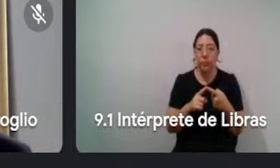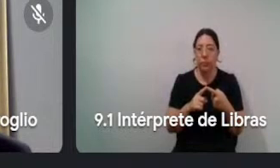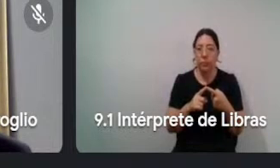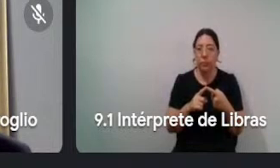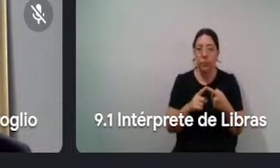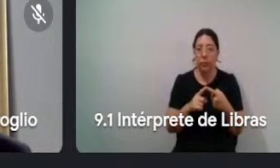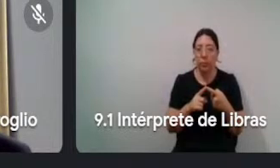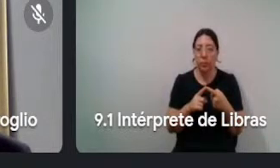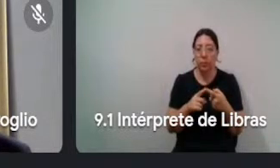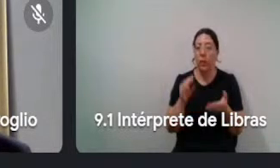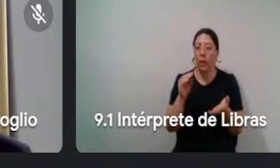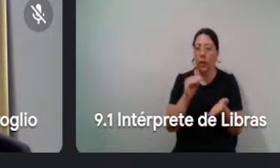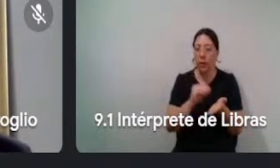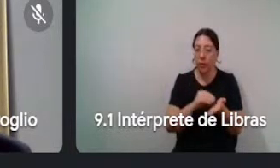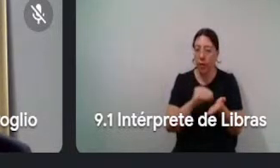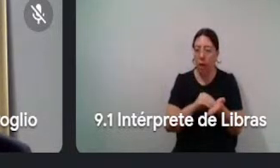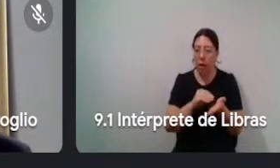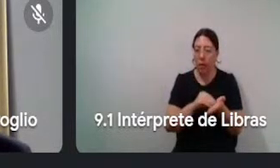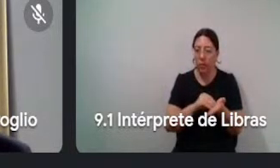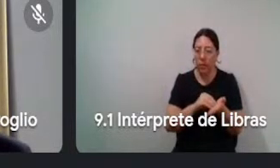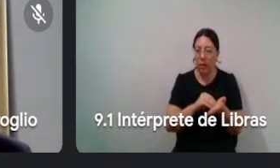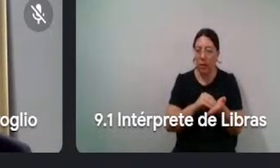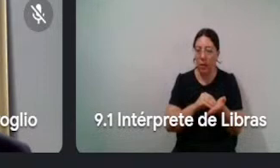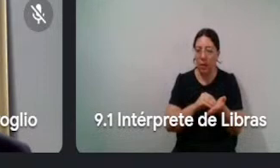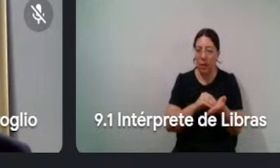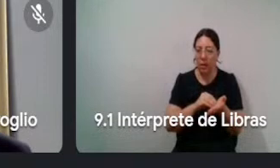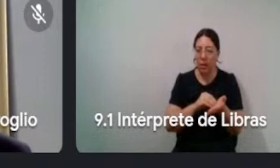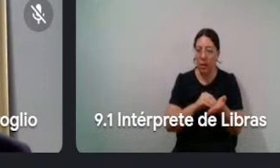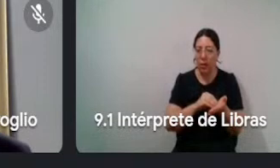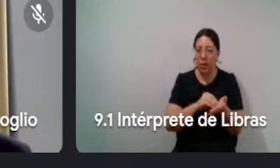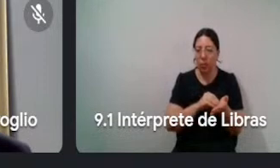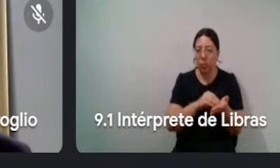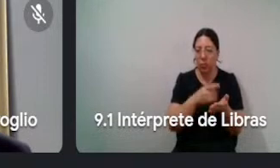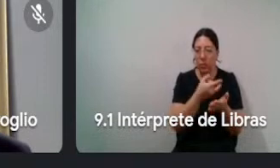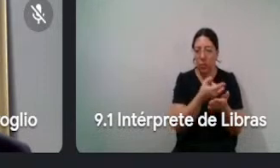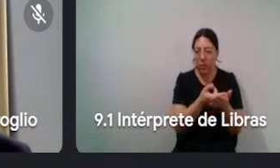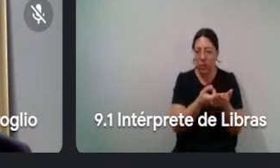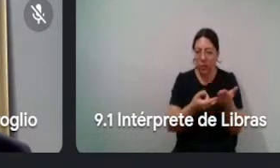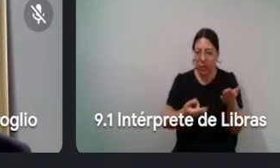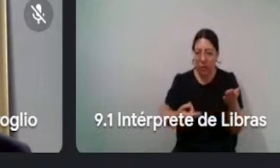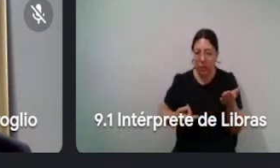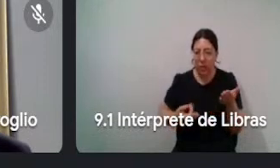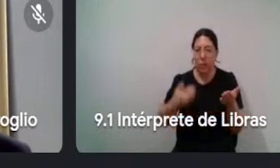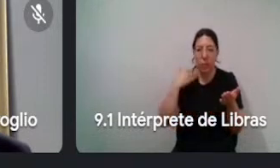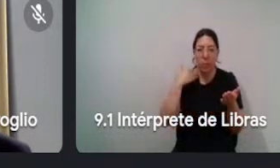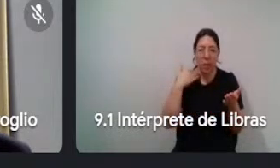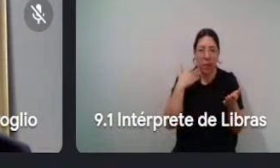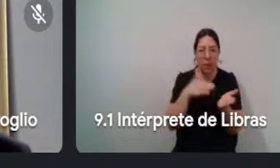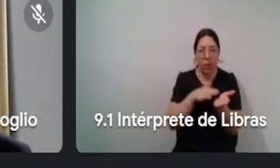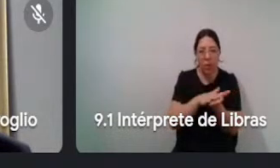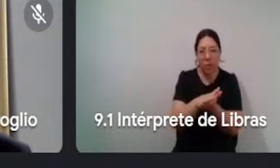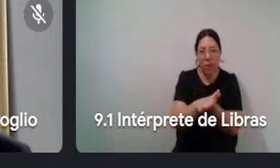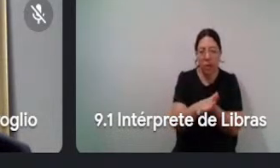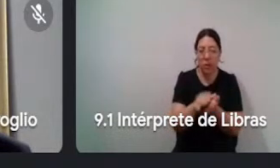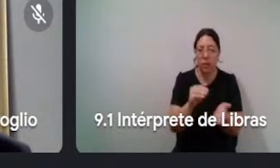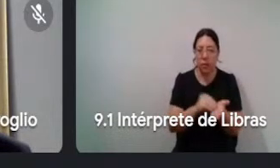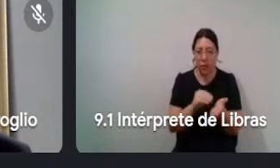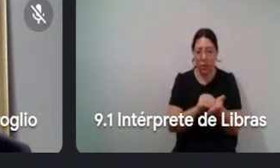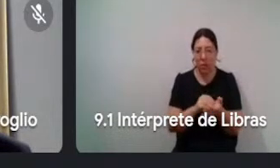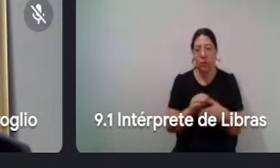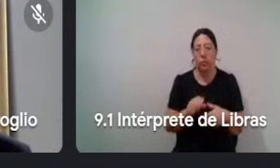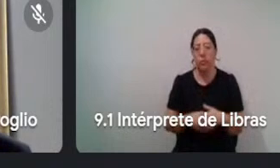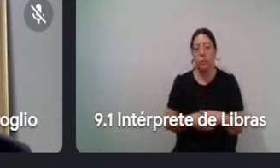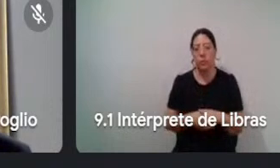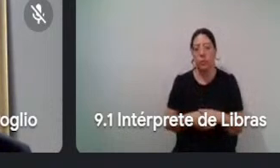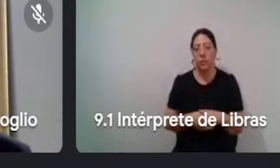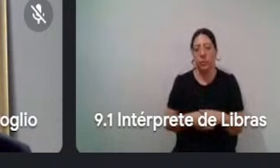apresentação dos extratos bancários impressos, suprida pela existência dos eletrônicos.